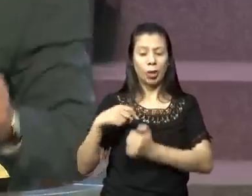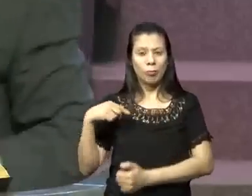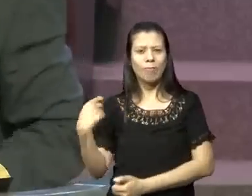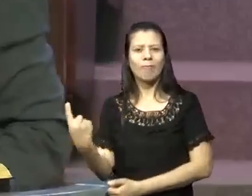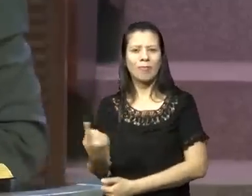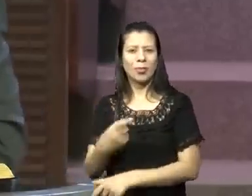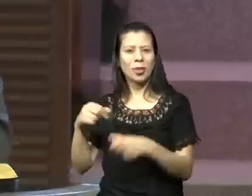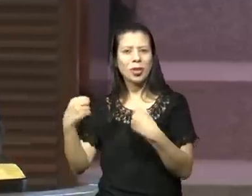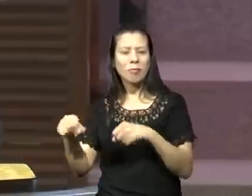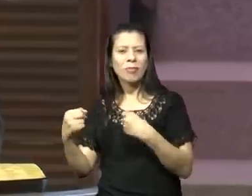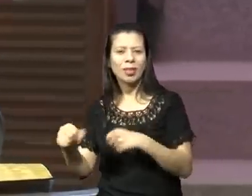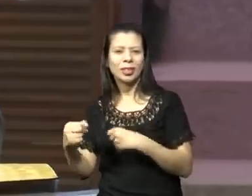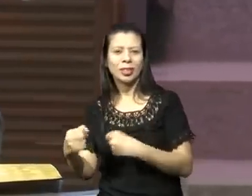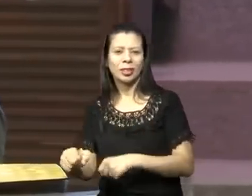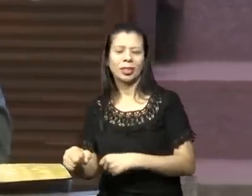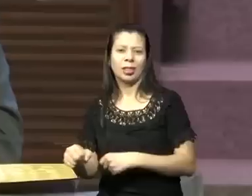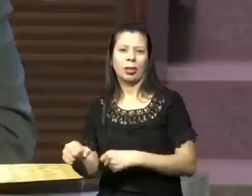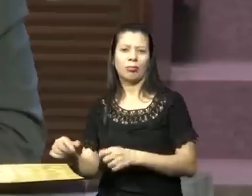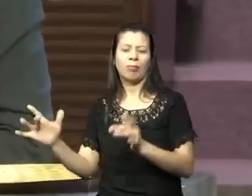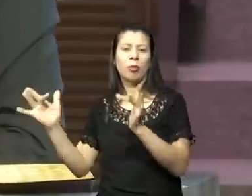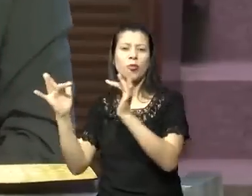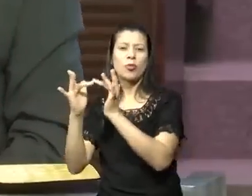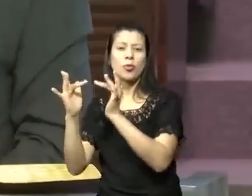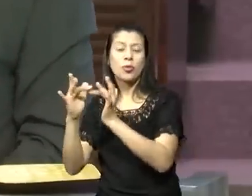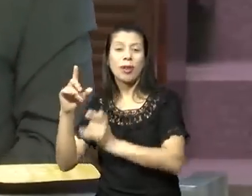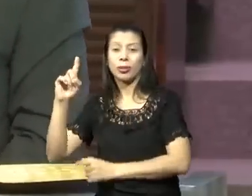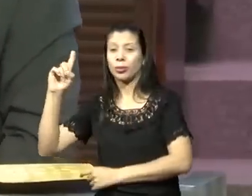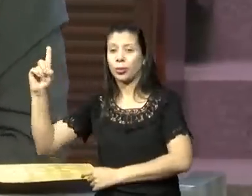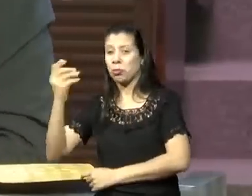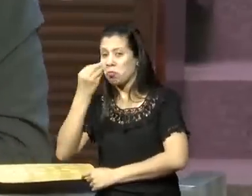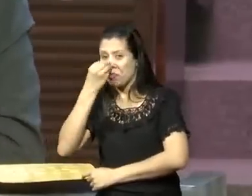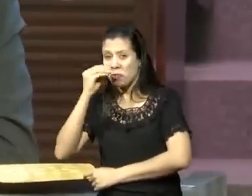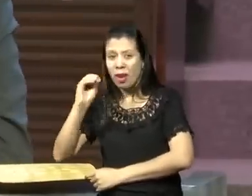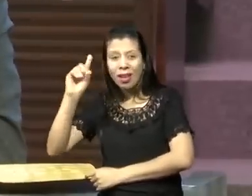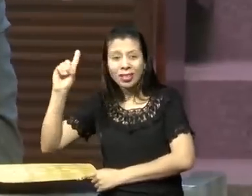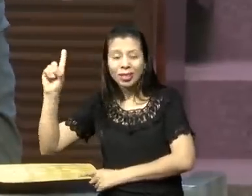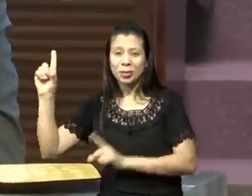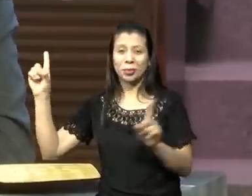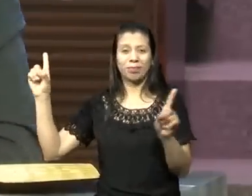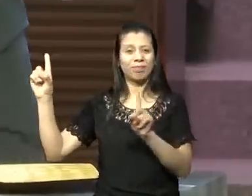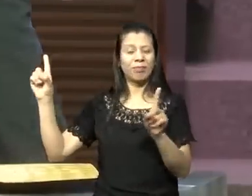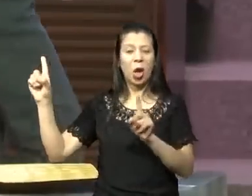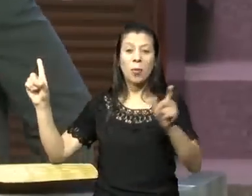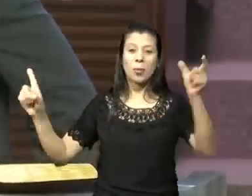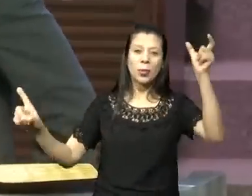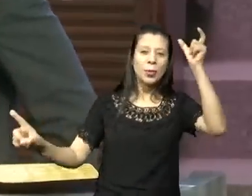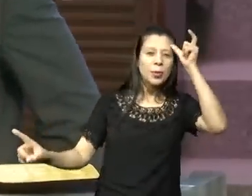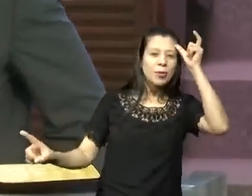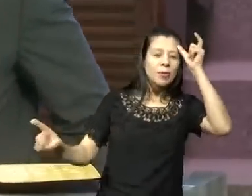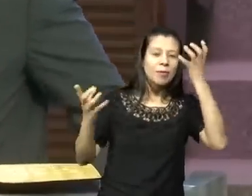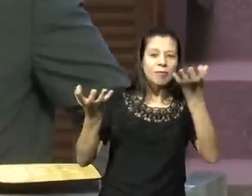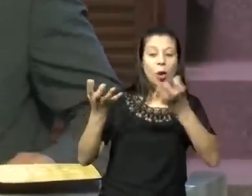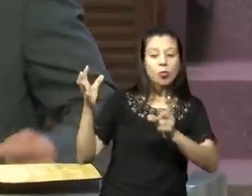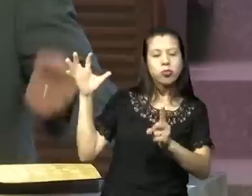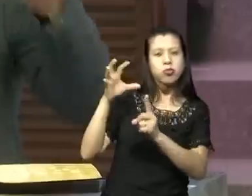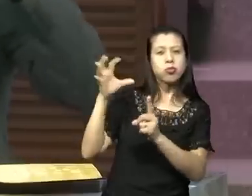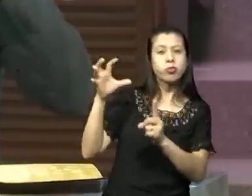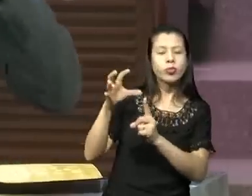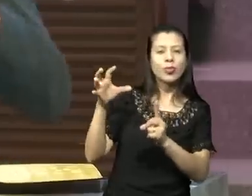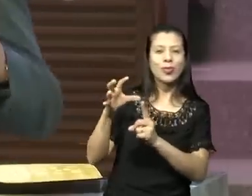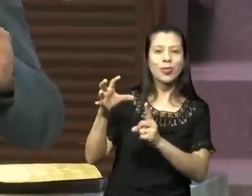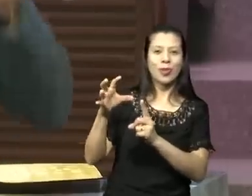retirar Satanás é o imitador o livro desejado de todas as nações página 466 diz assim